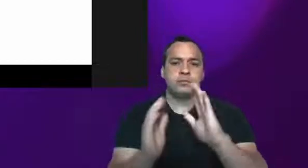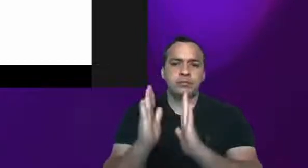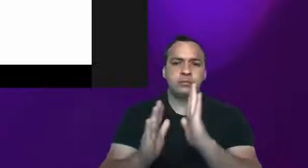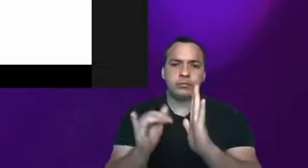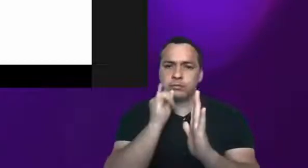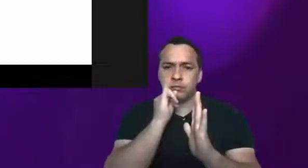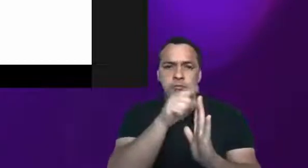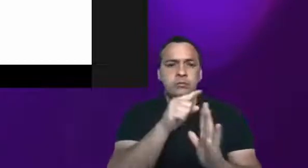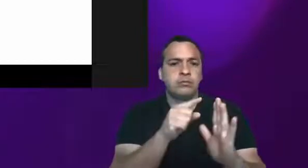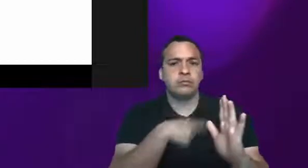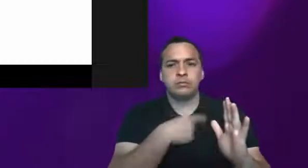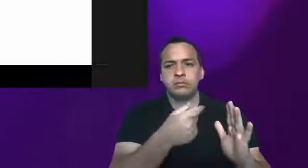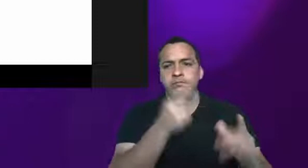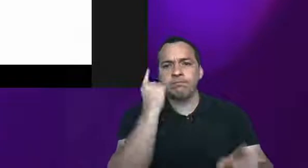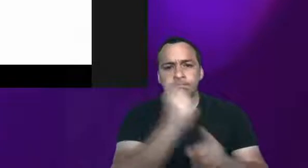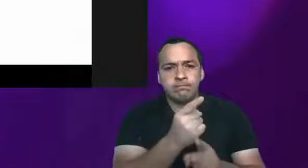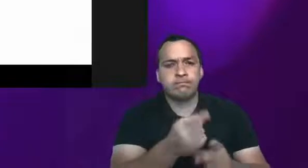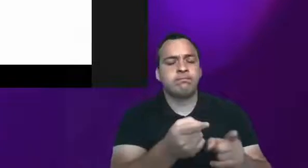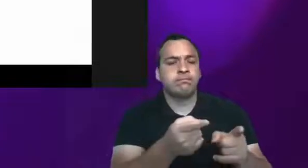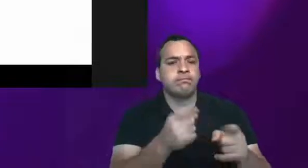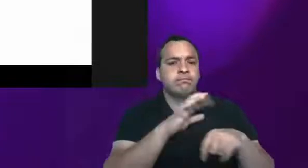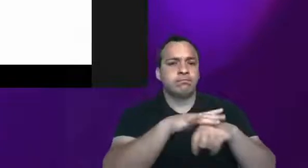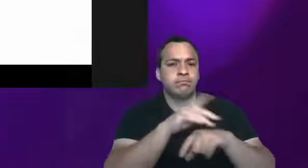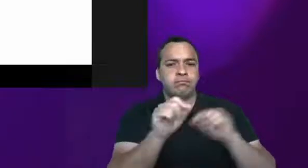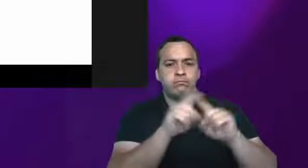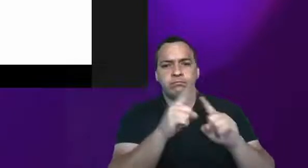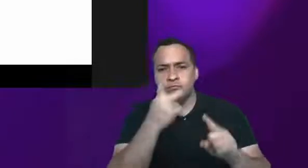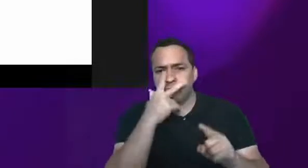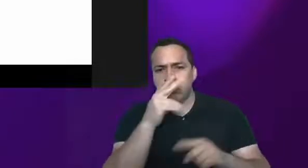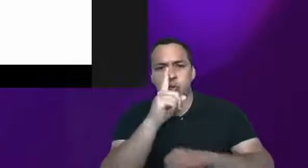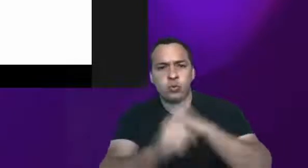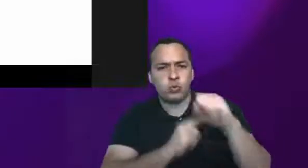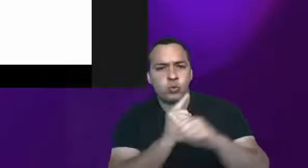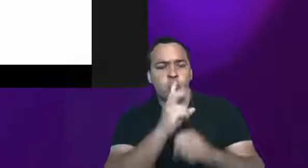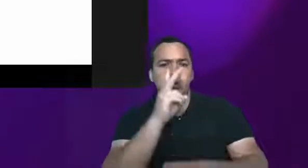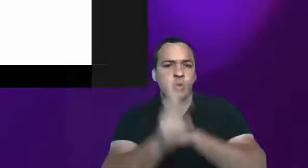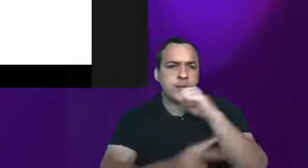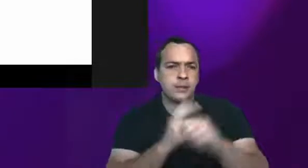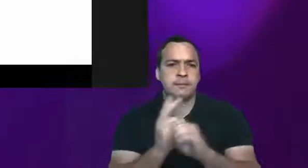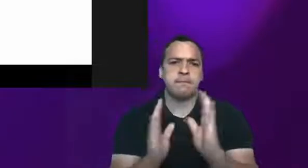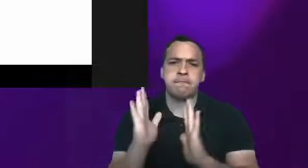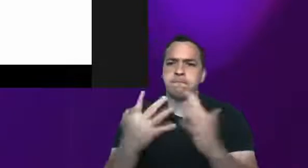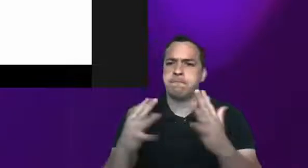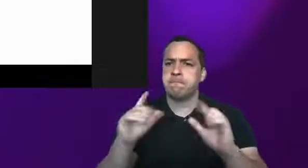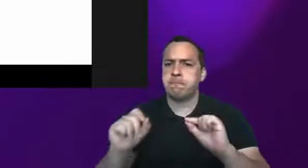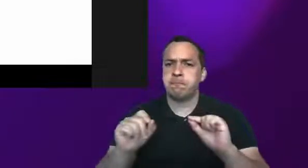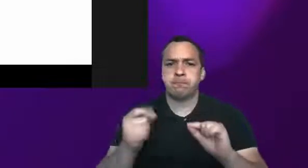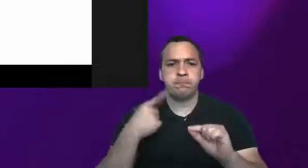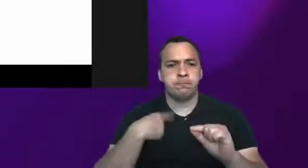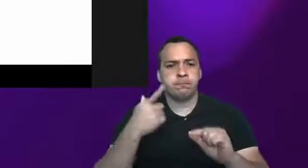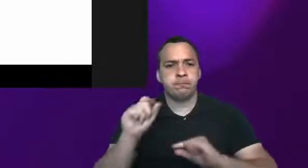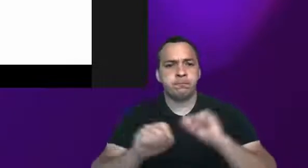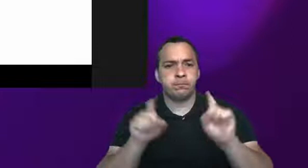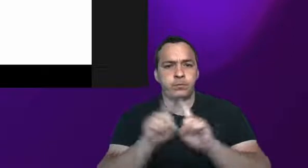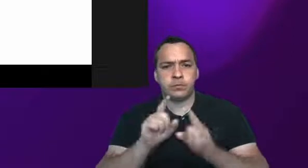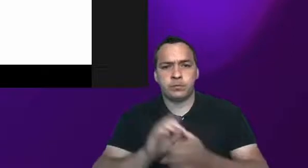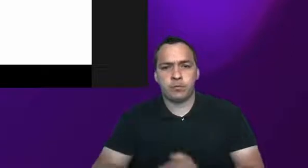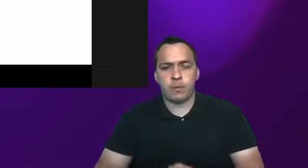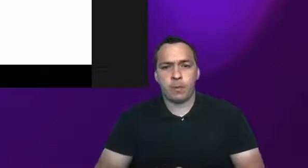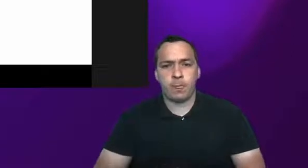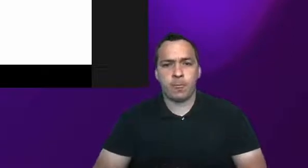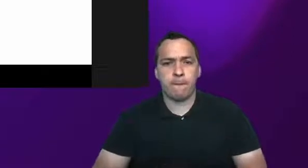diagnóstico e o transplante deve ser de pelo menos 1 ano, 2 anos seria o ideal, mas pelo menos 1. Tumores grandes devem ser